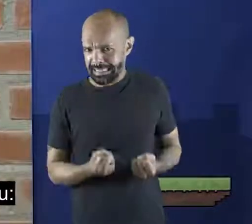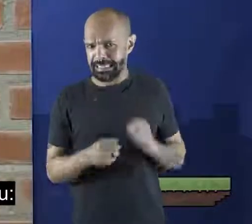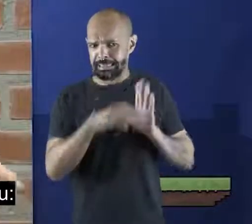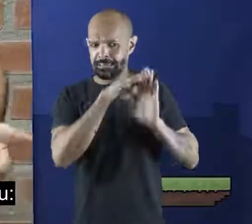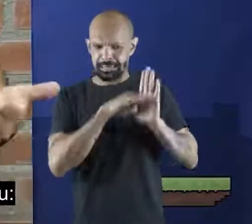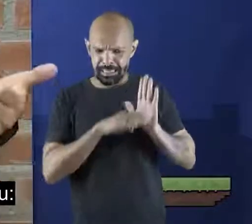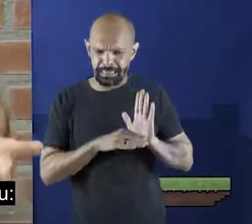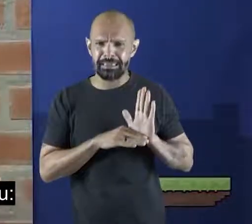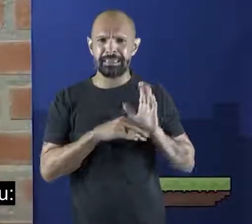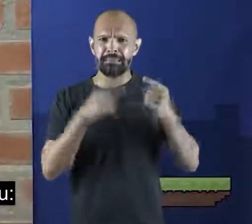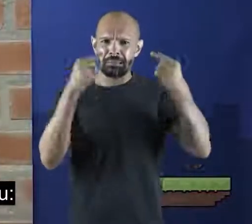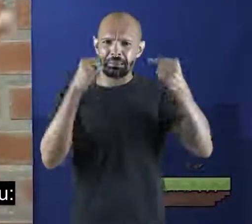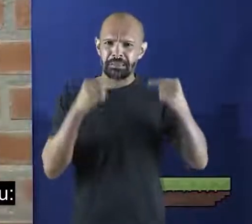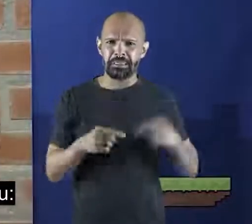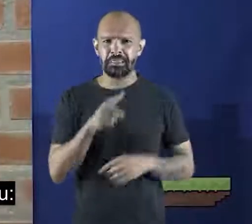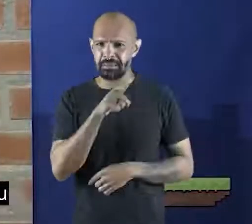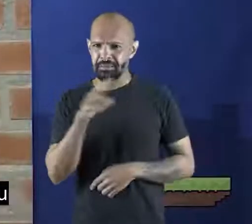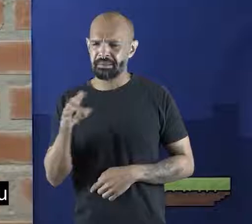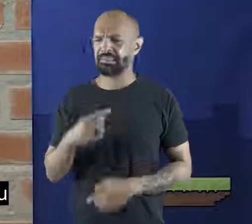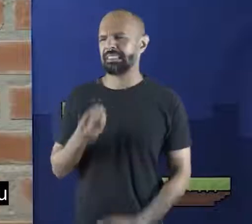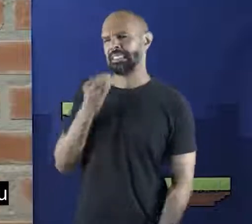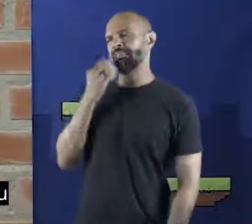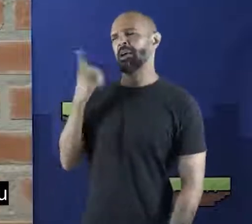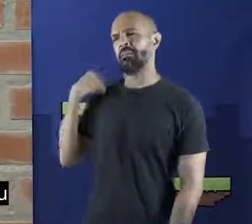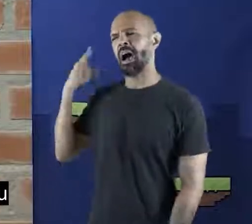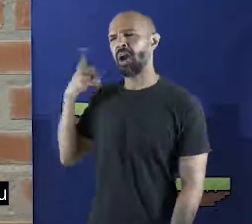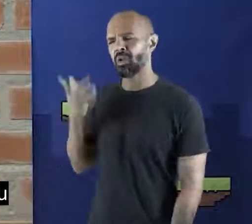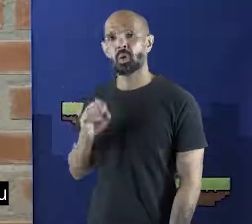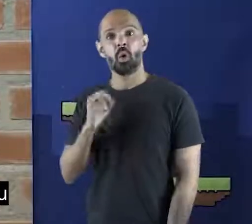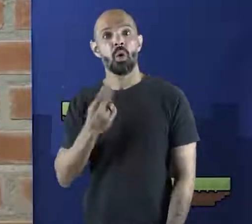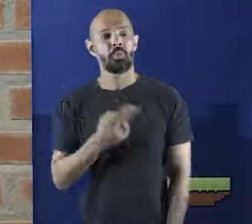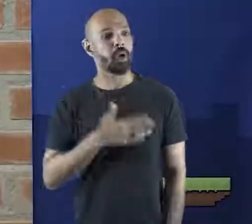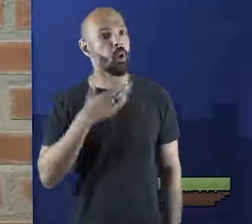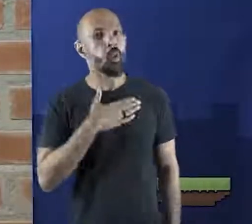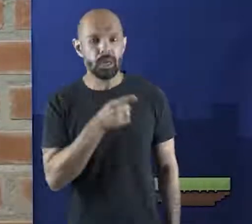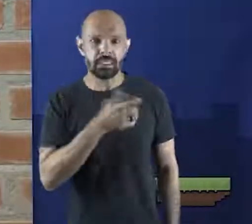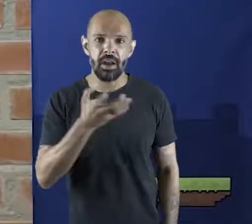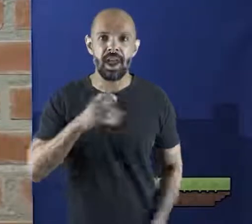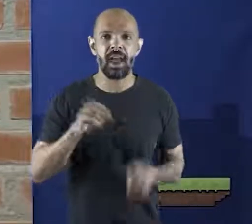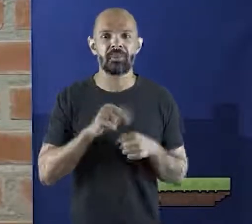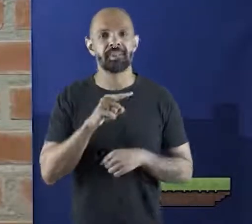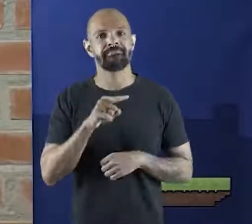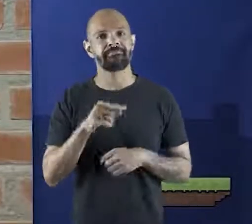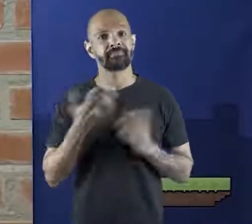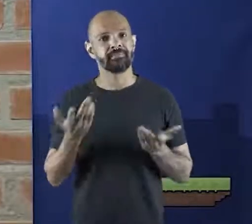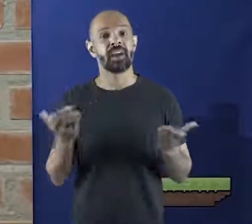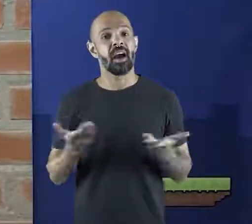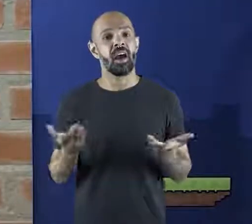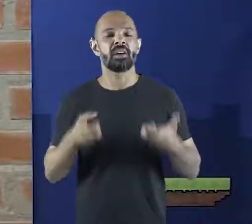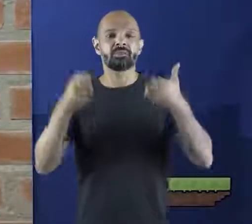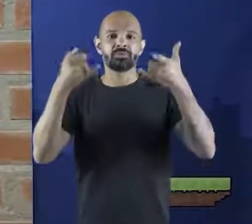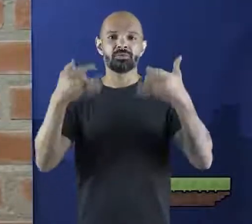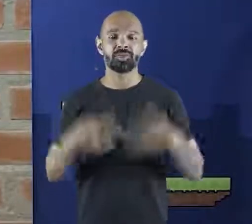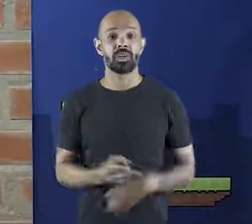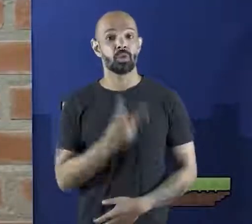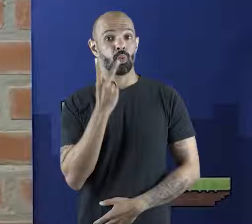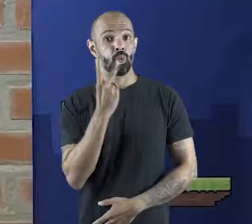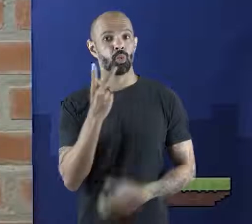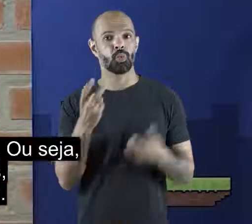foi a programação, né? Acho que o pessoal deve ter achado assim, pô, esse troço meio de maluco, ou então, pô, curti, é isso que eu quero fazer. Nós vamos falar agora de